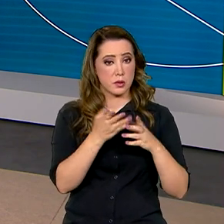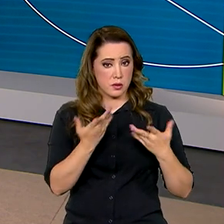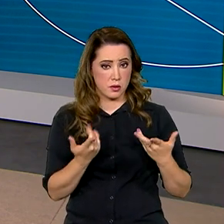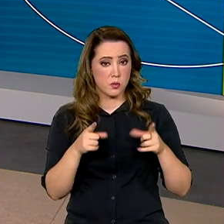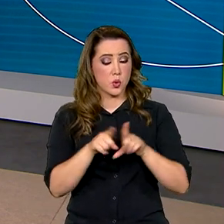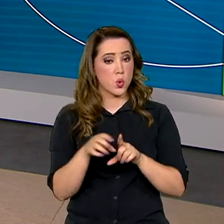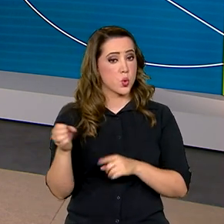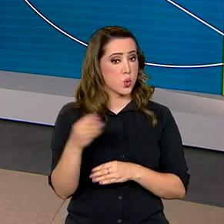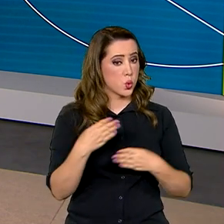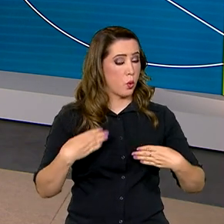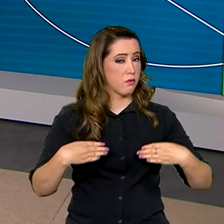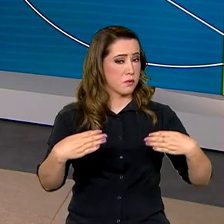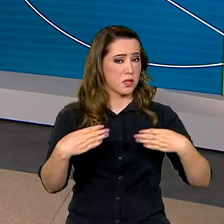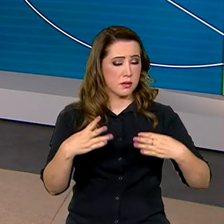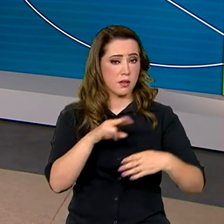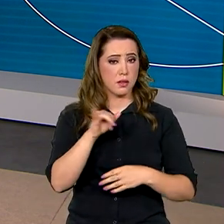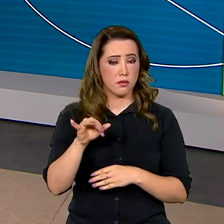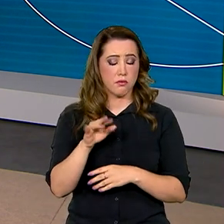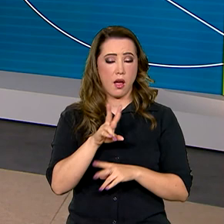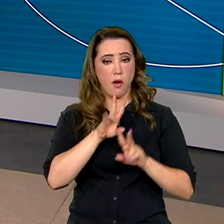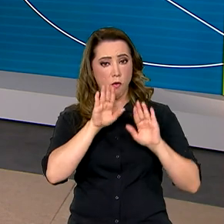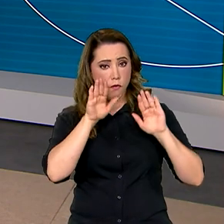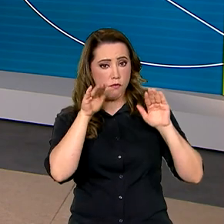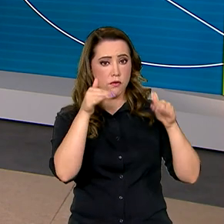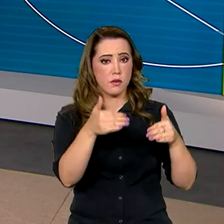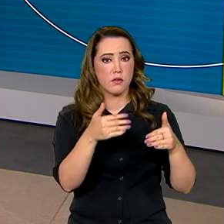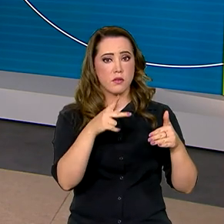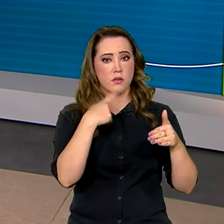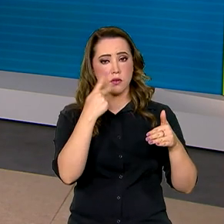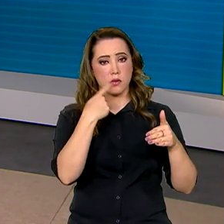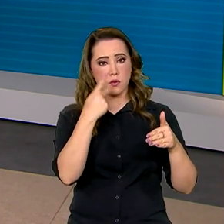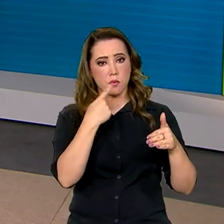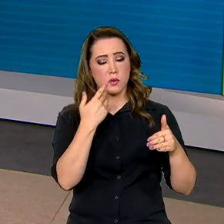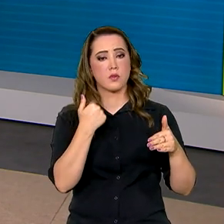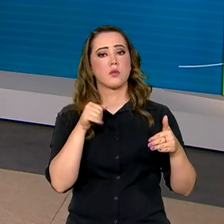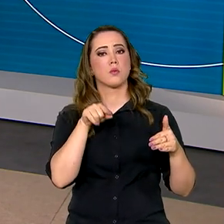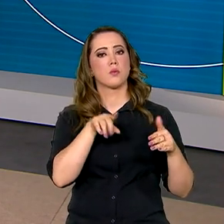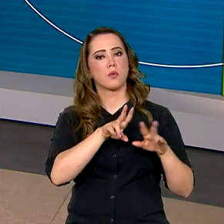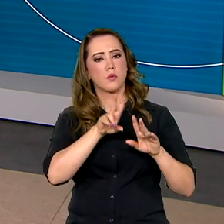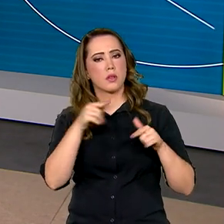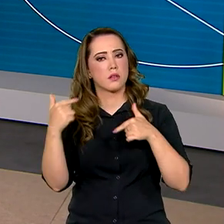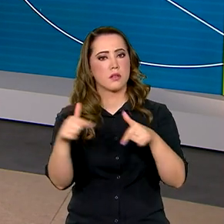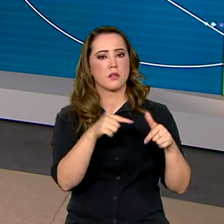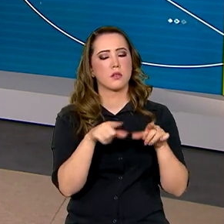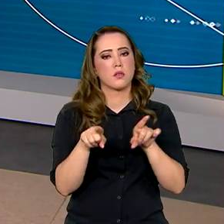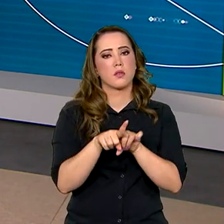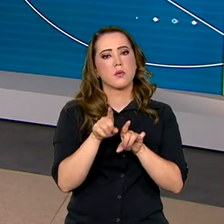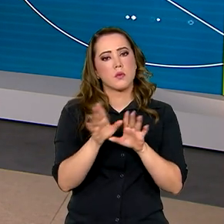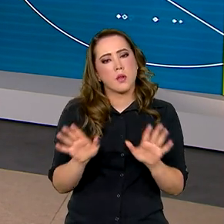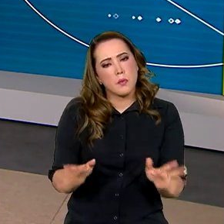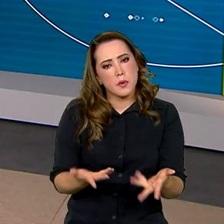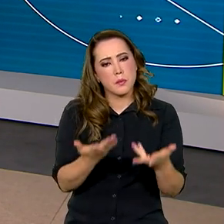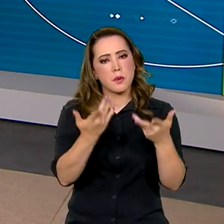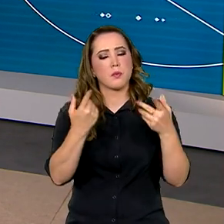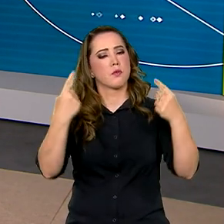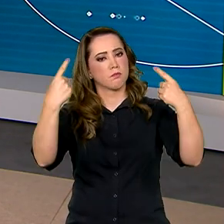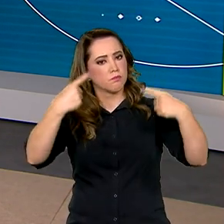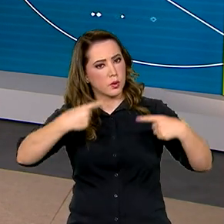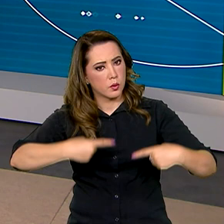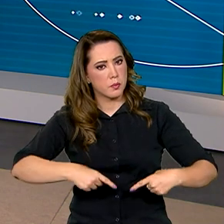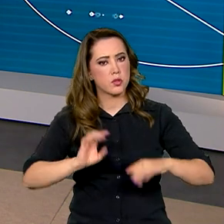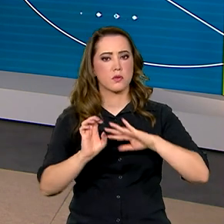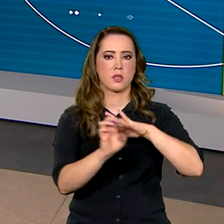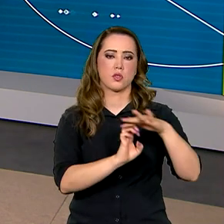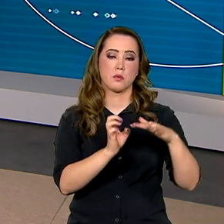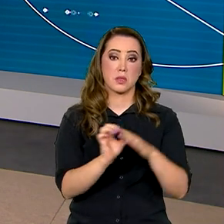o novo Ministério vai cuidar dos programas programas políticas e ações para promover a competitividade